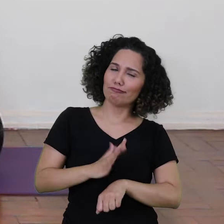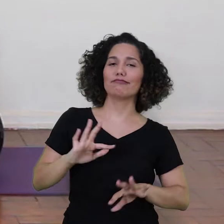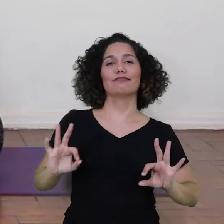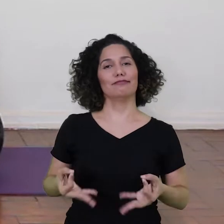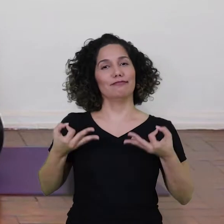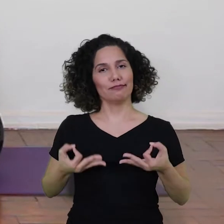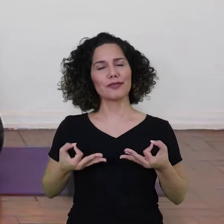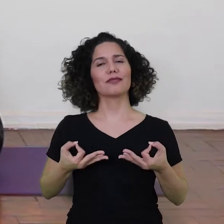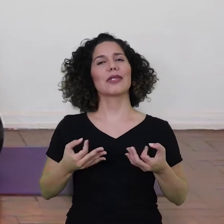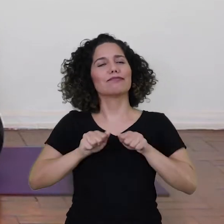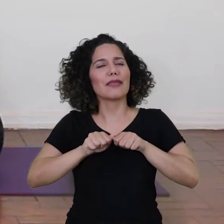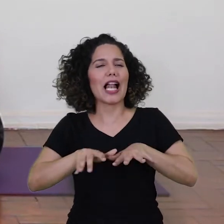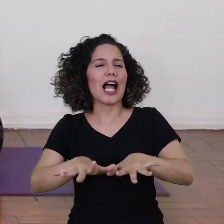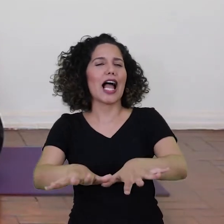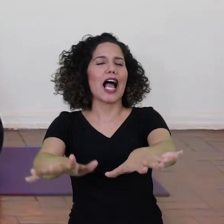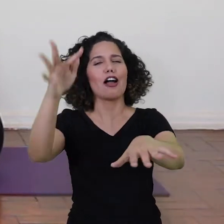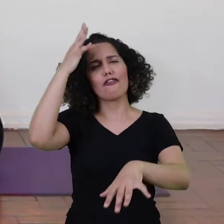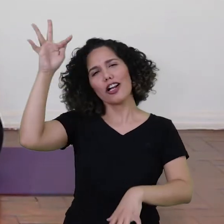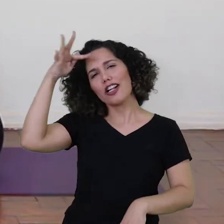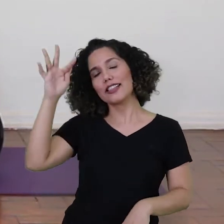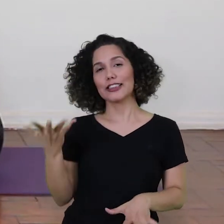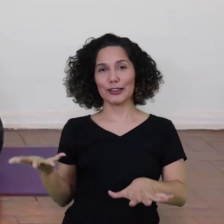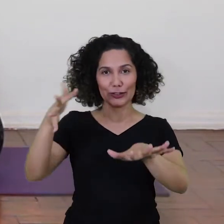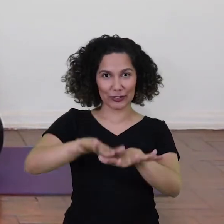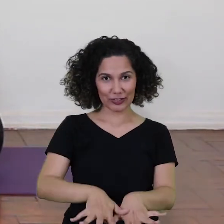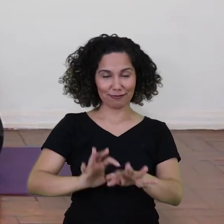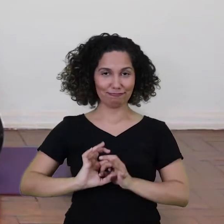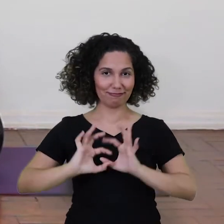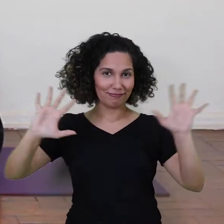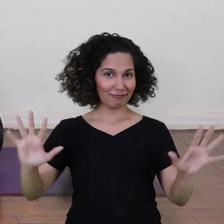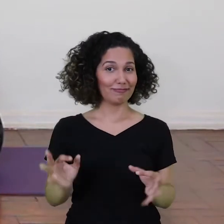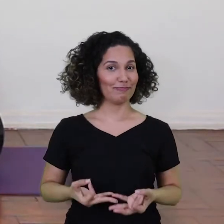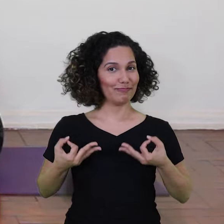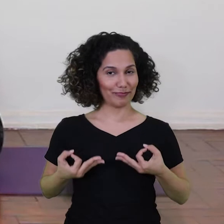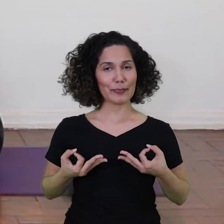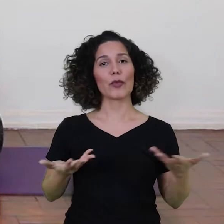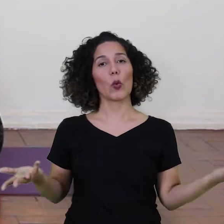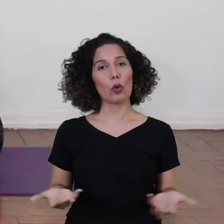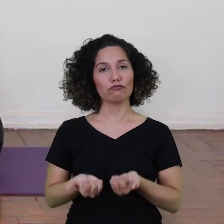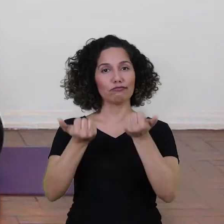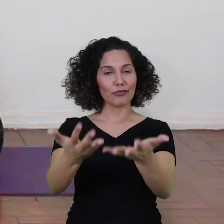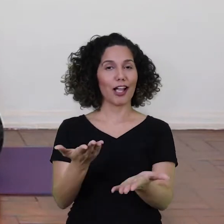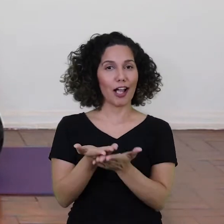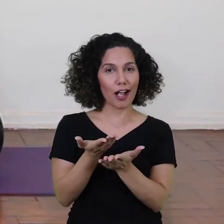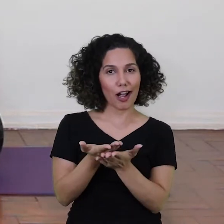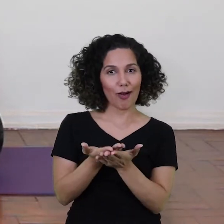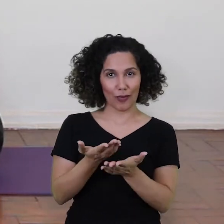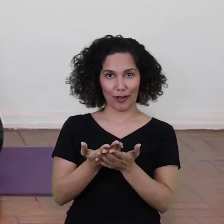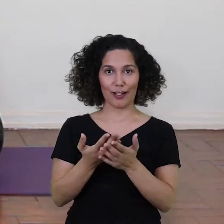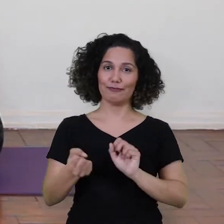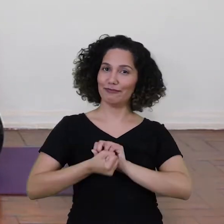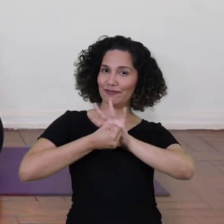filosofia de inclusão, essa filosofia libertária que é a yoga. Então hoje eu estou aqui para dar uma aula para vocês aqui no